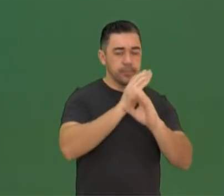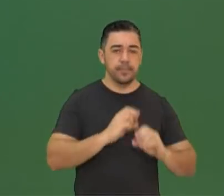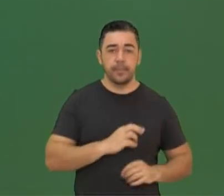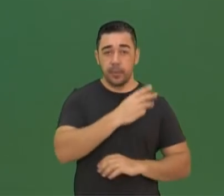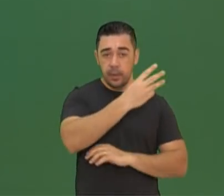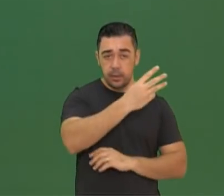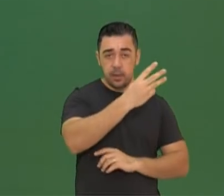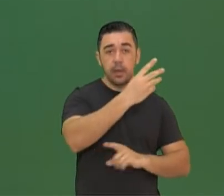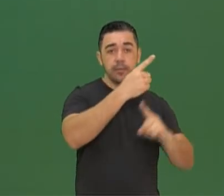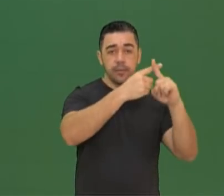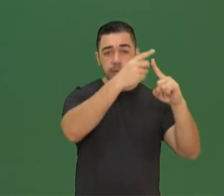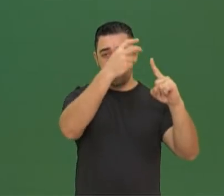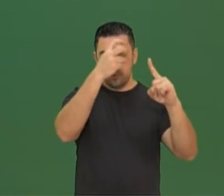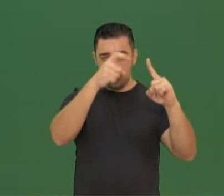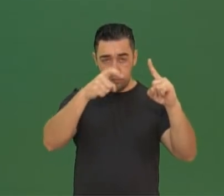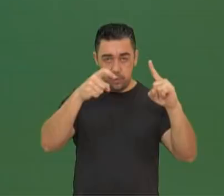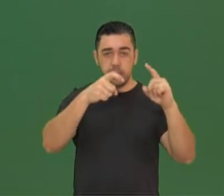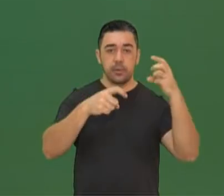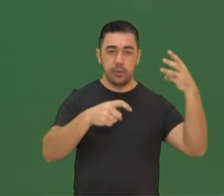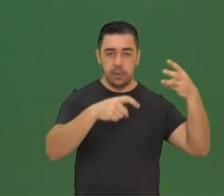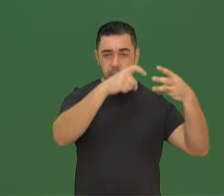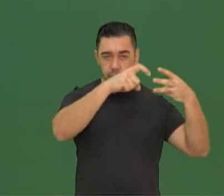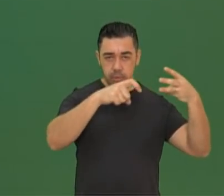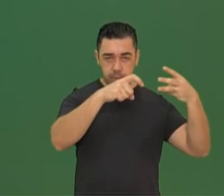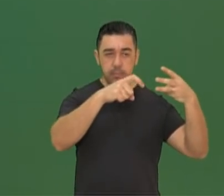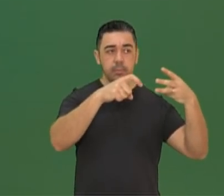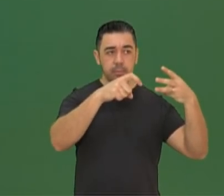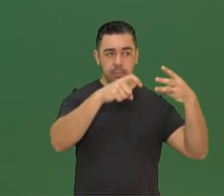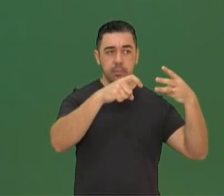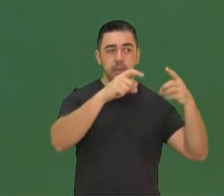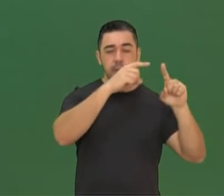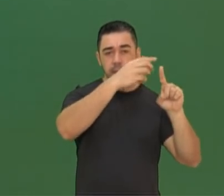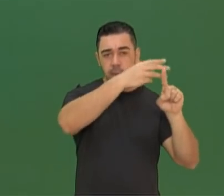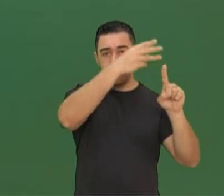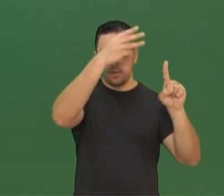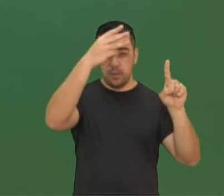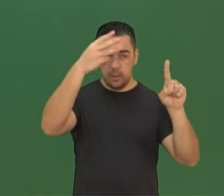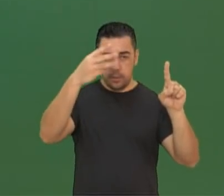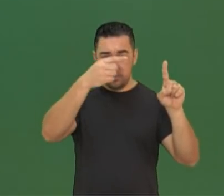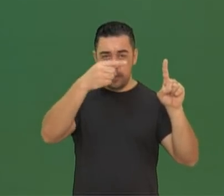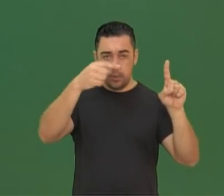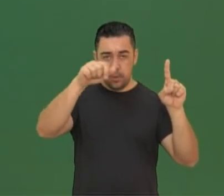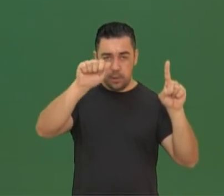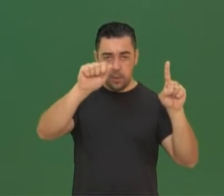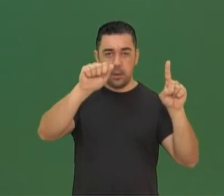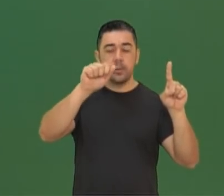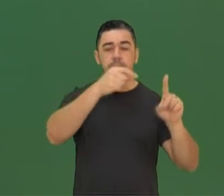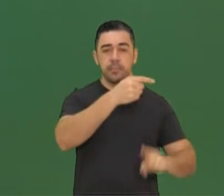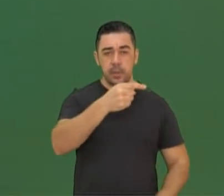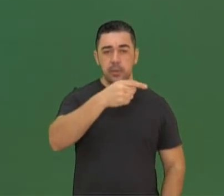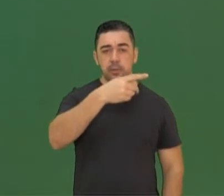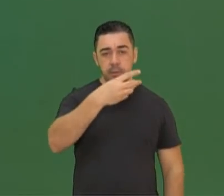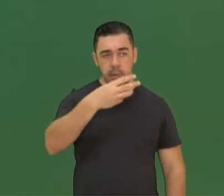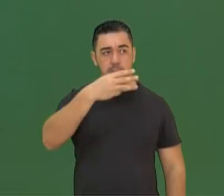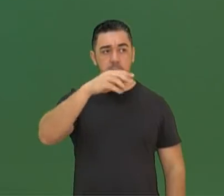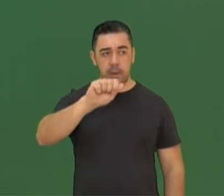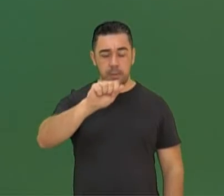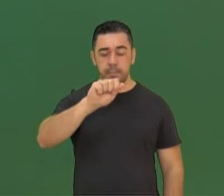3 vezes x é 3x. 3 vezes menos a, menos